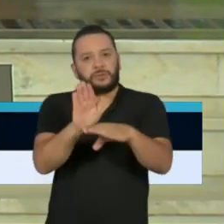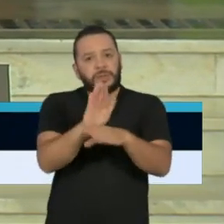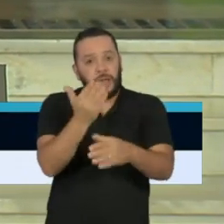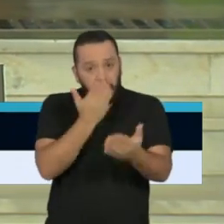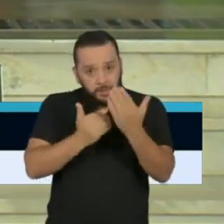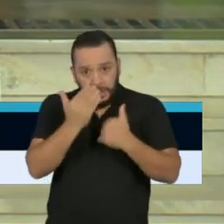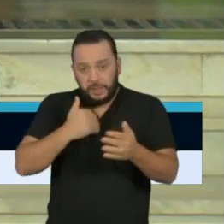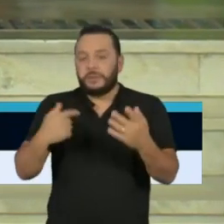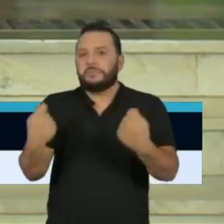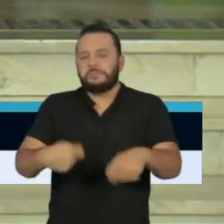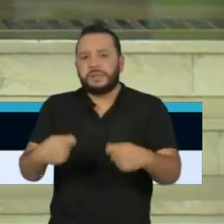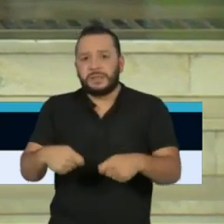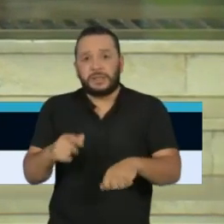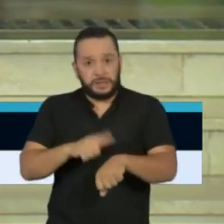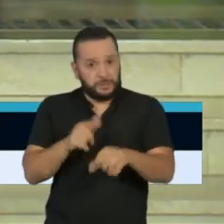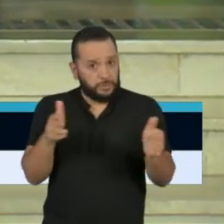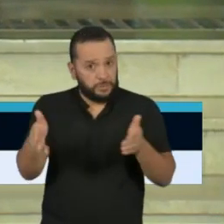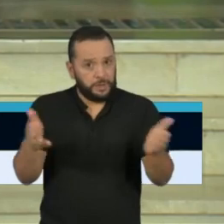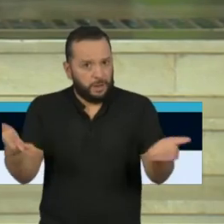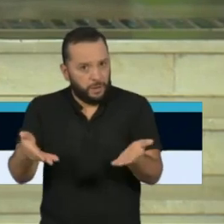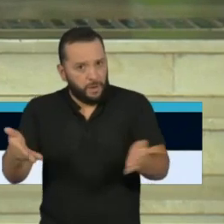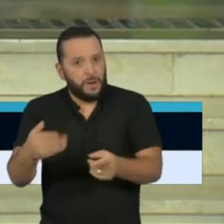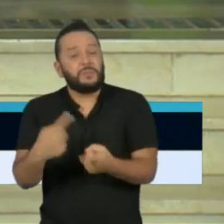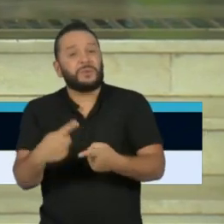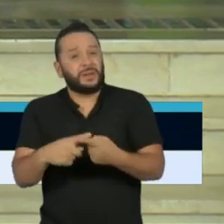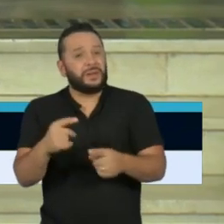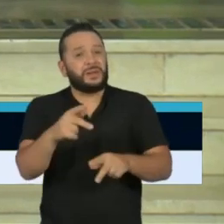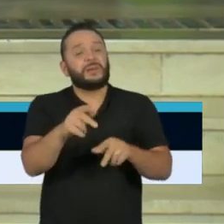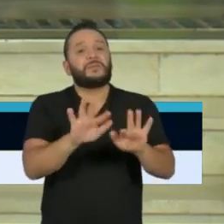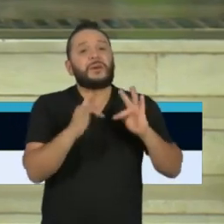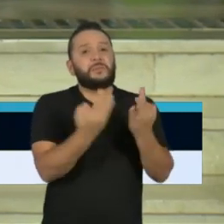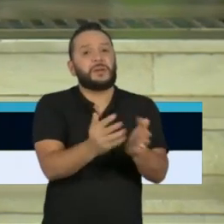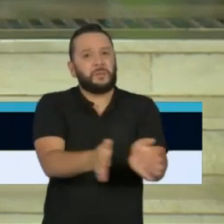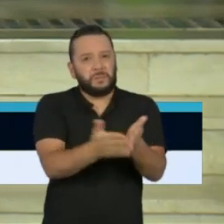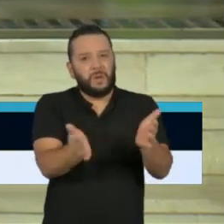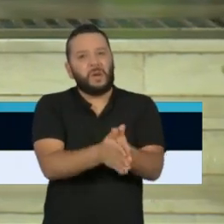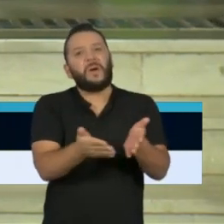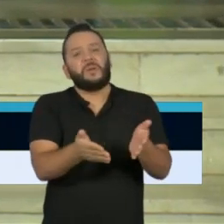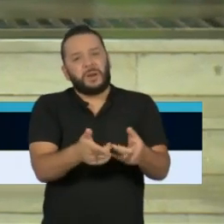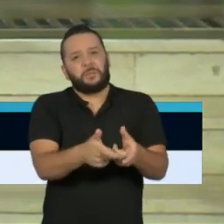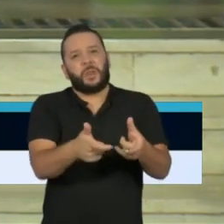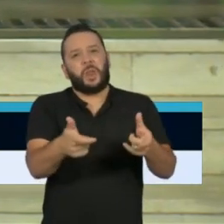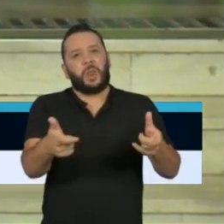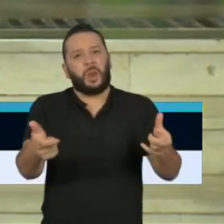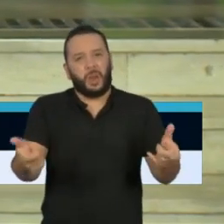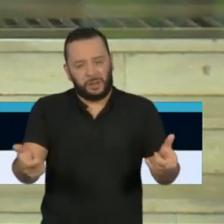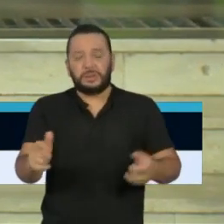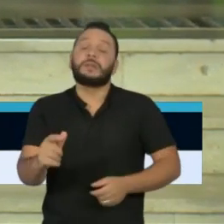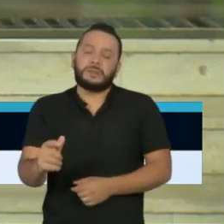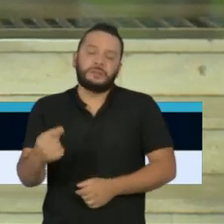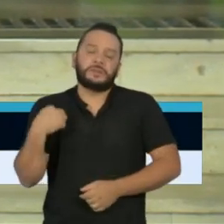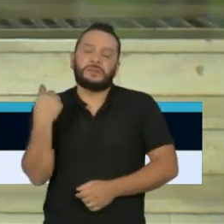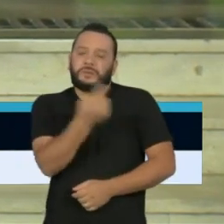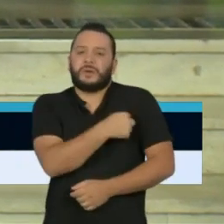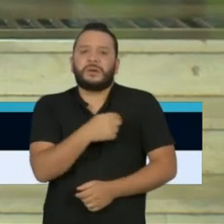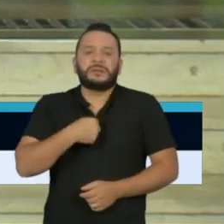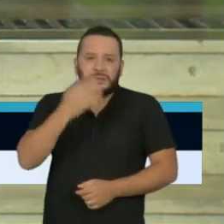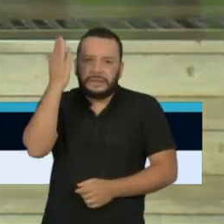precisando nesse momento, porque a população em vulnerabilidade cresceu muito. E nas 2 frentes nós estamos tendo